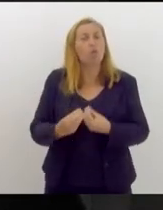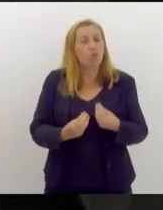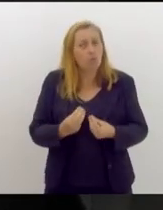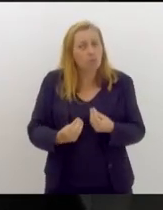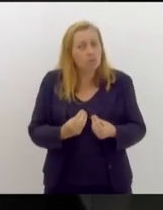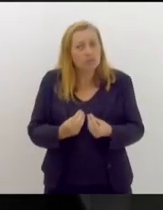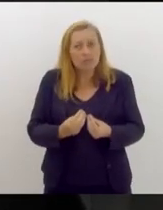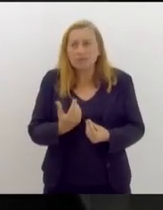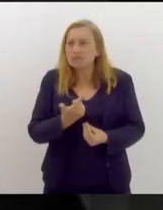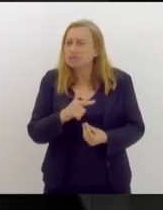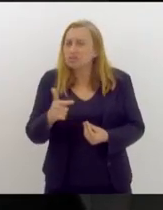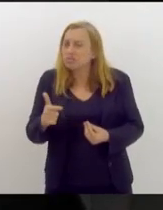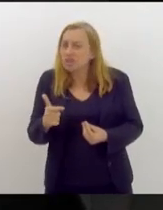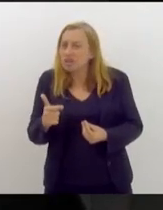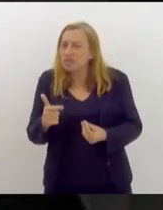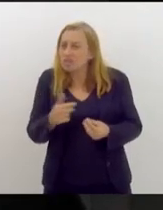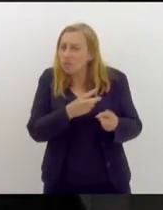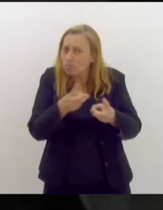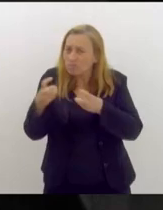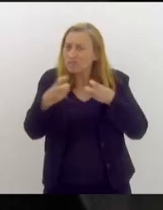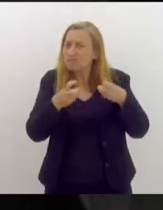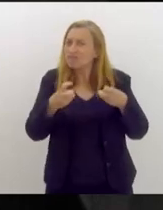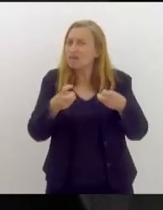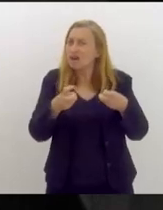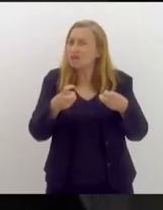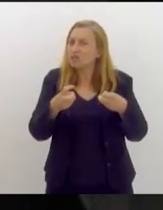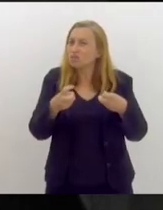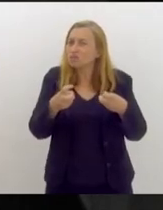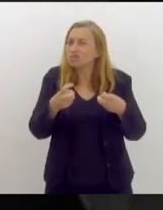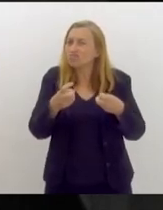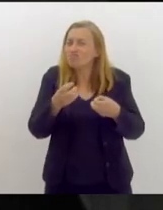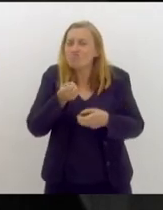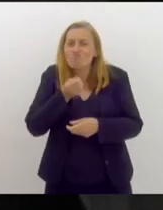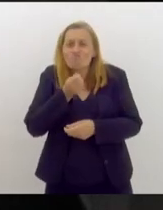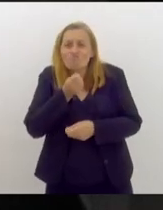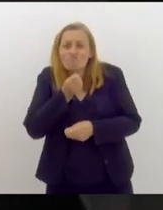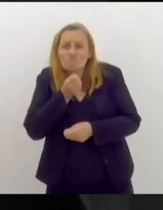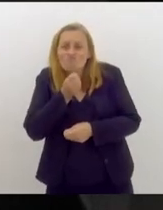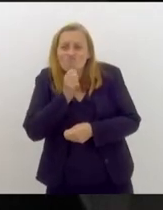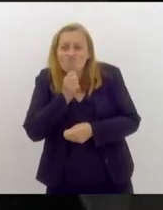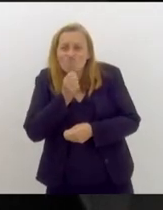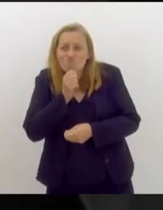não teve verificado nenhuma irregularidade